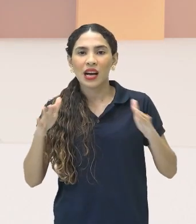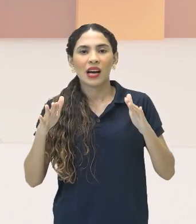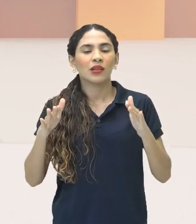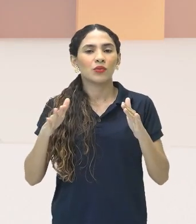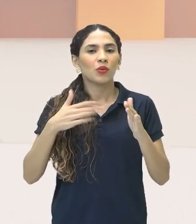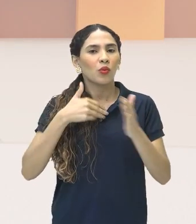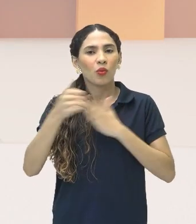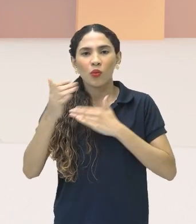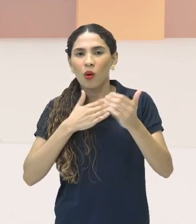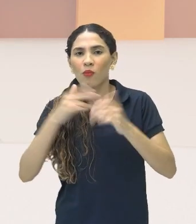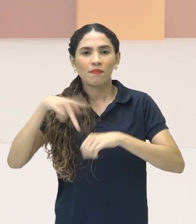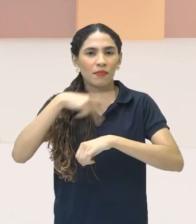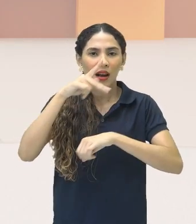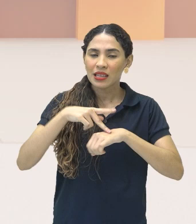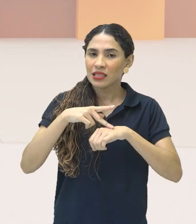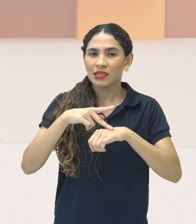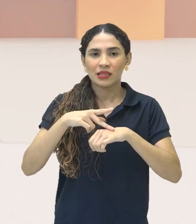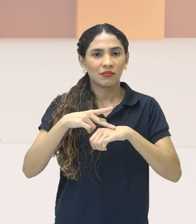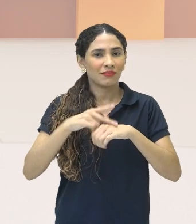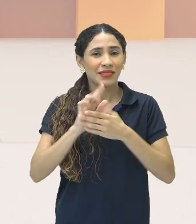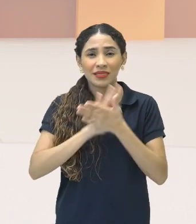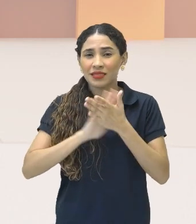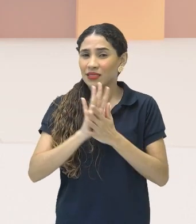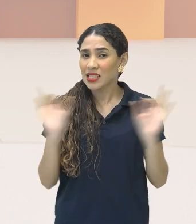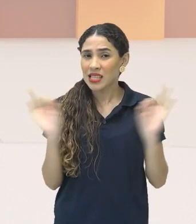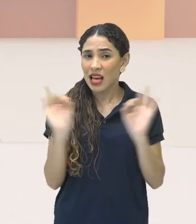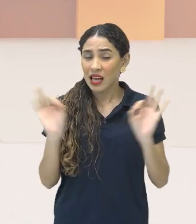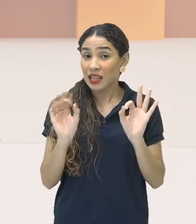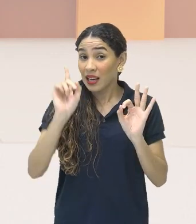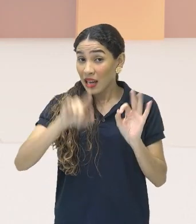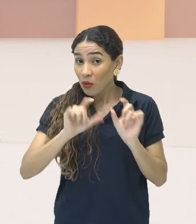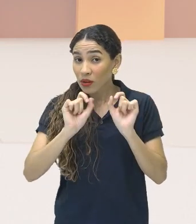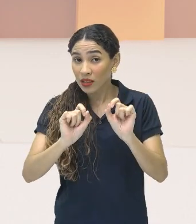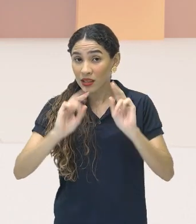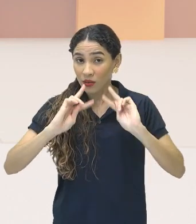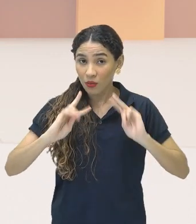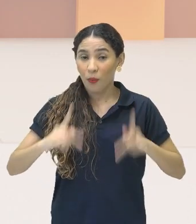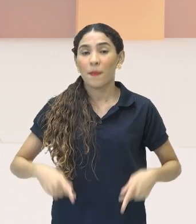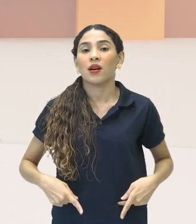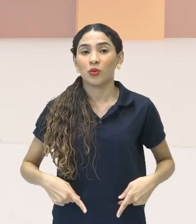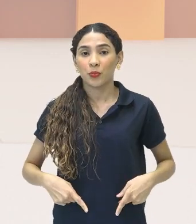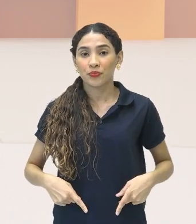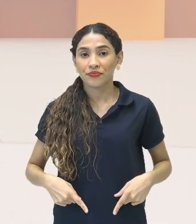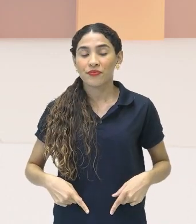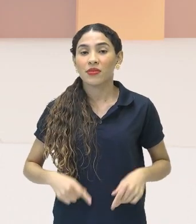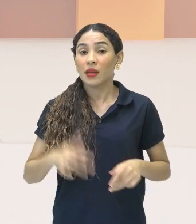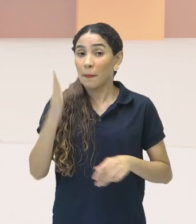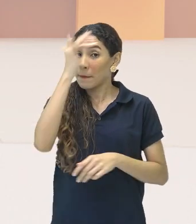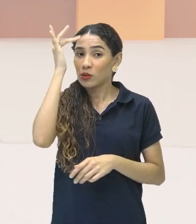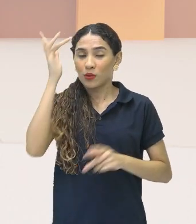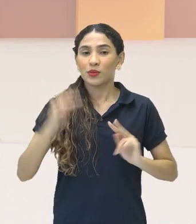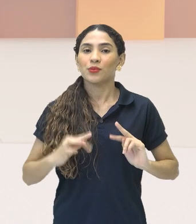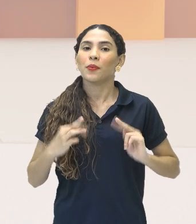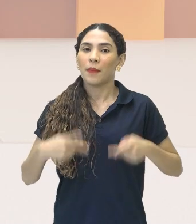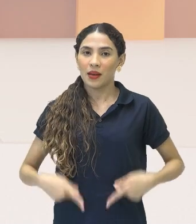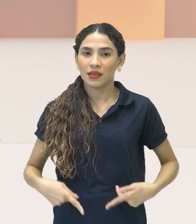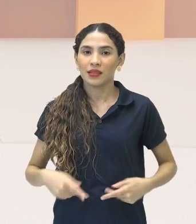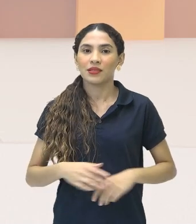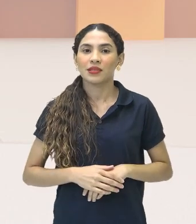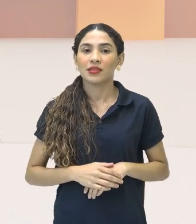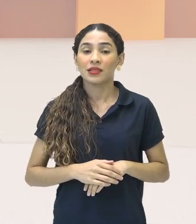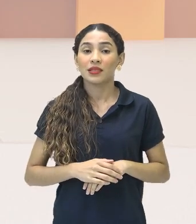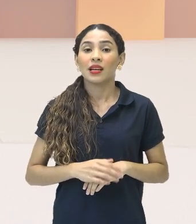não importa qual o país, qual o continente, nós estamos falando de seres humanos, né? De pessoas humanas.